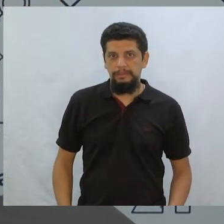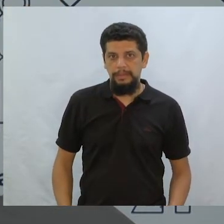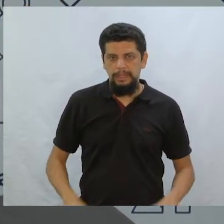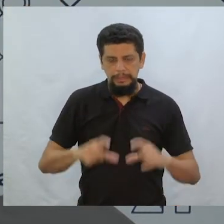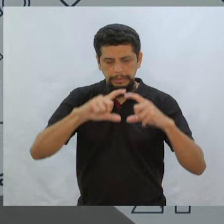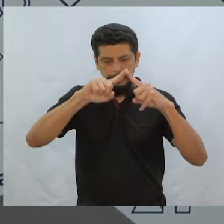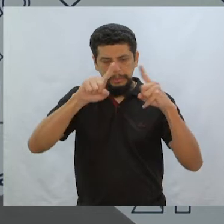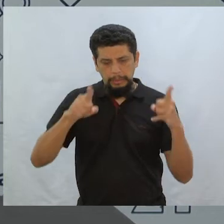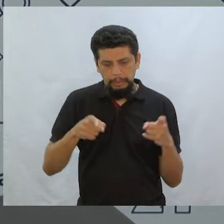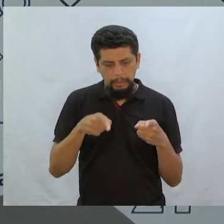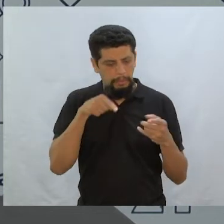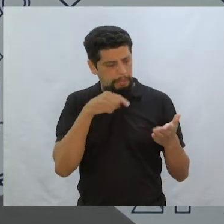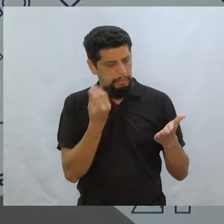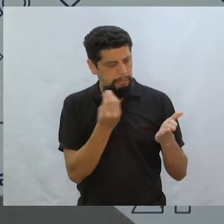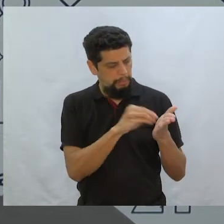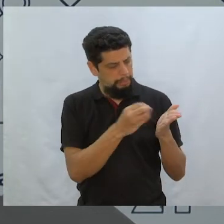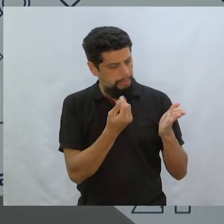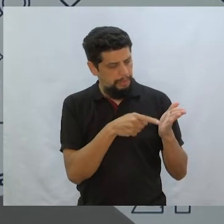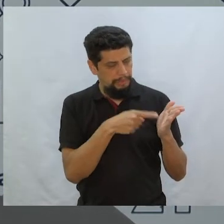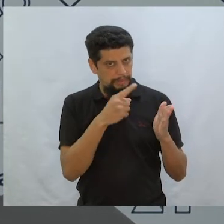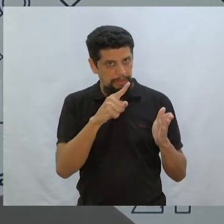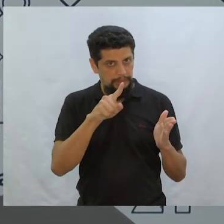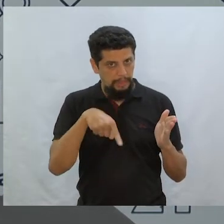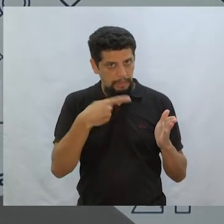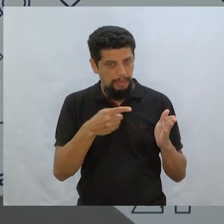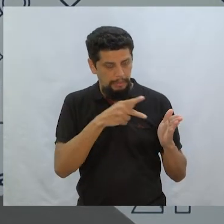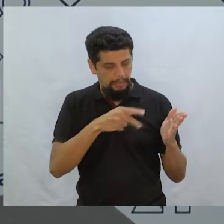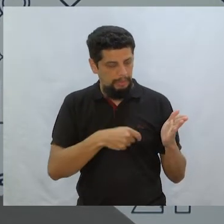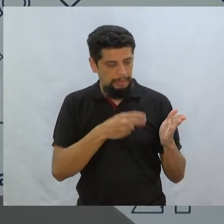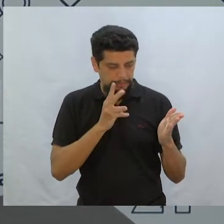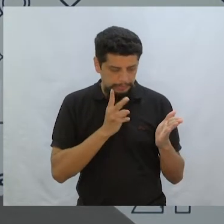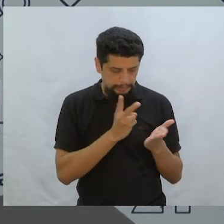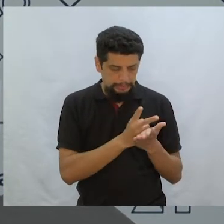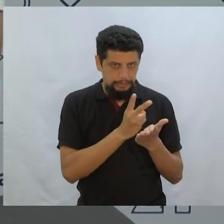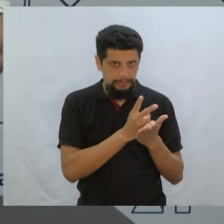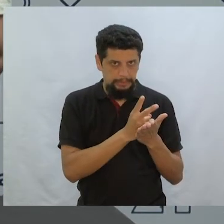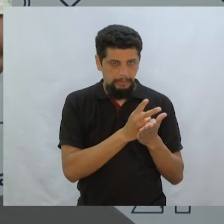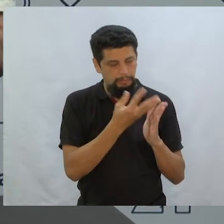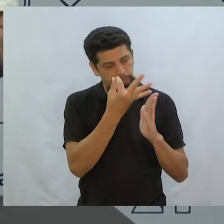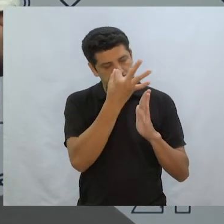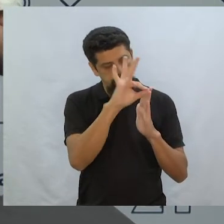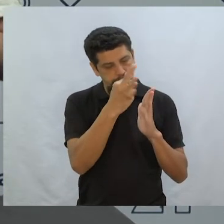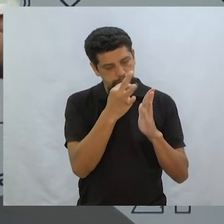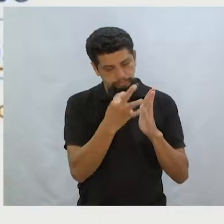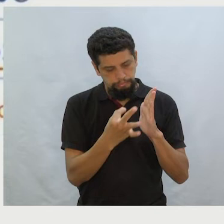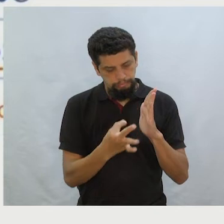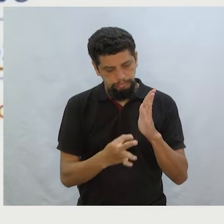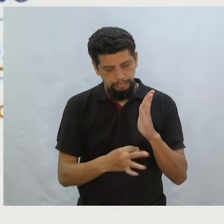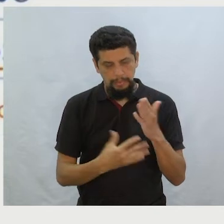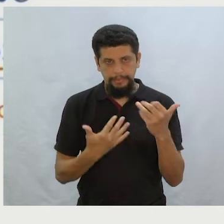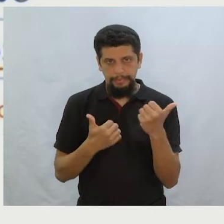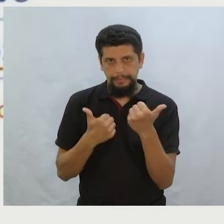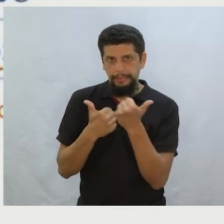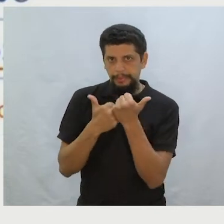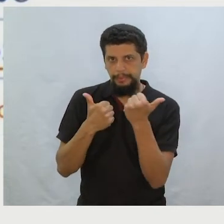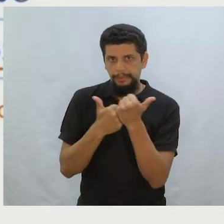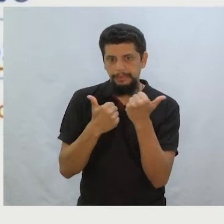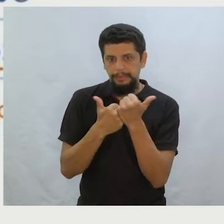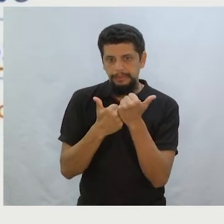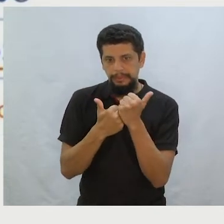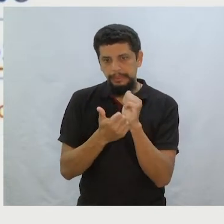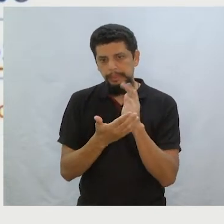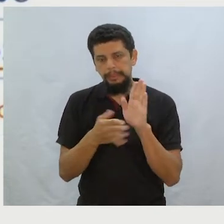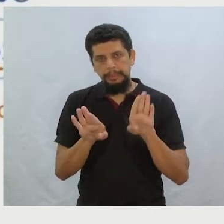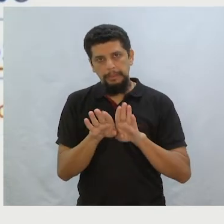entre parent depois ela continua fazendo as correções substitui